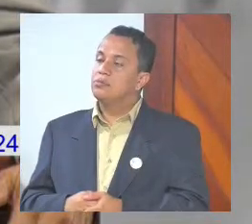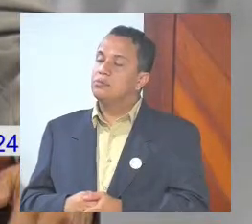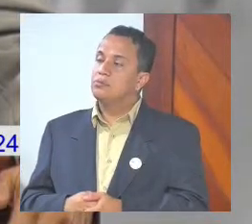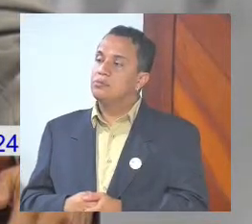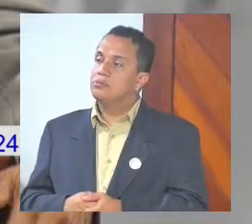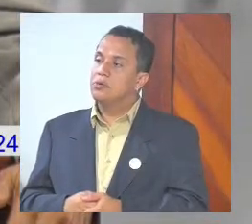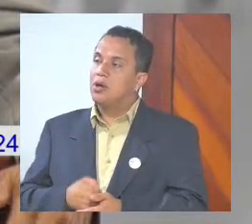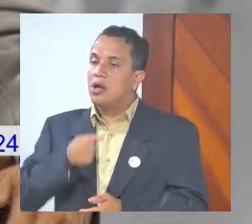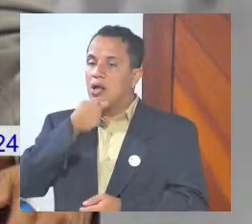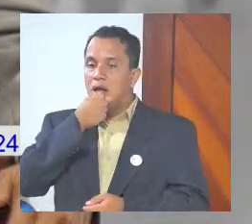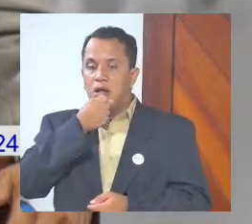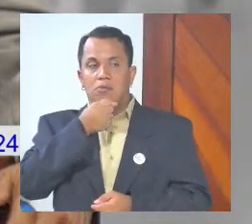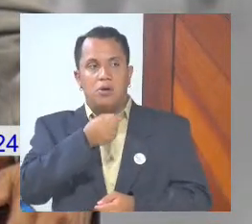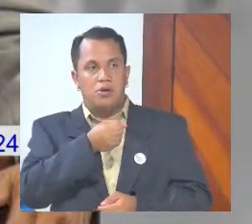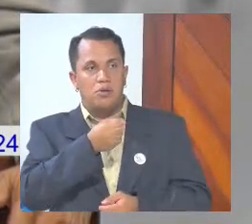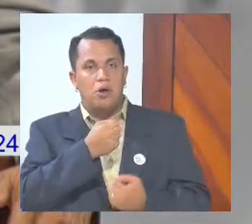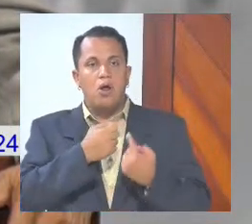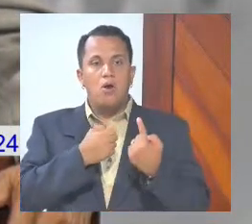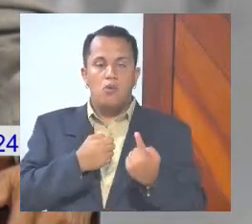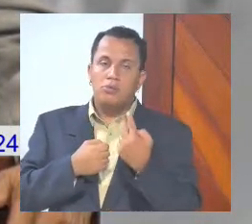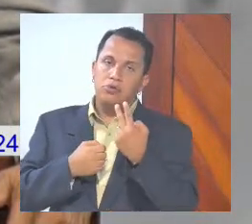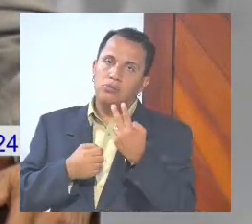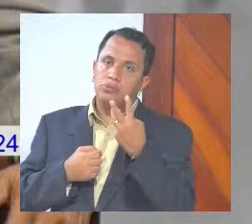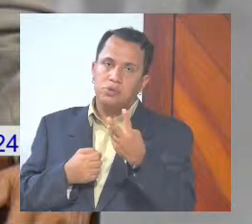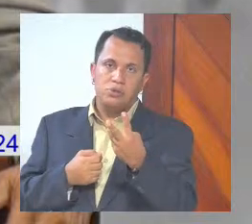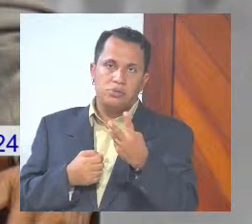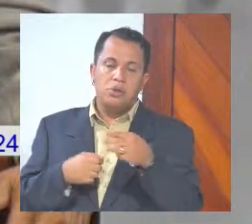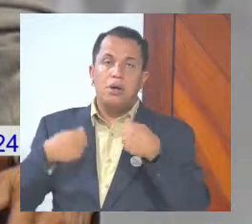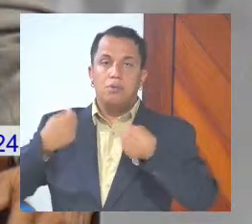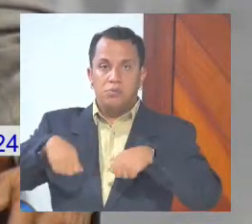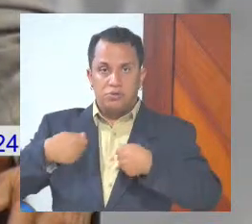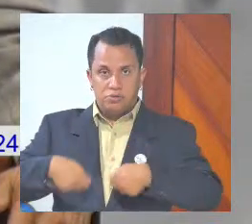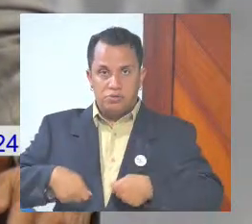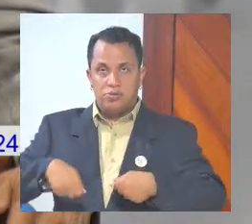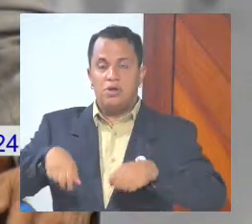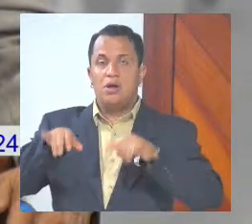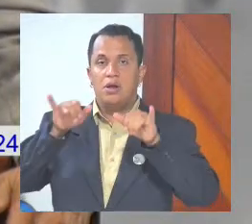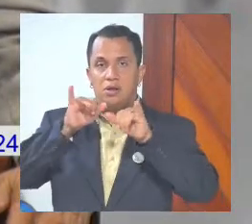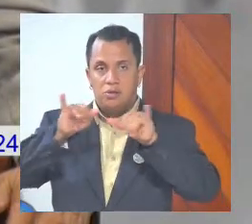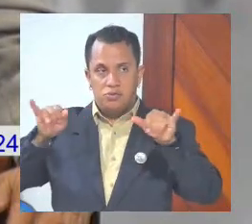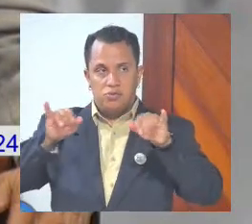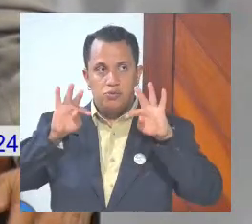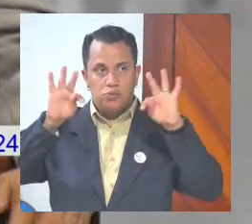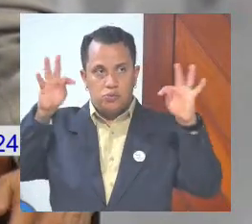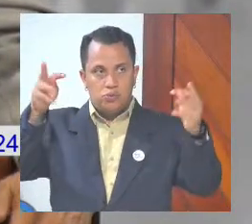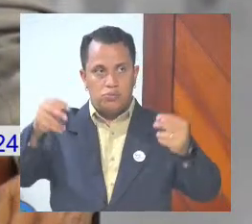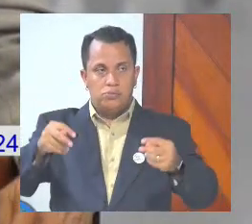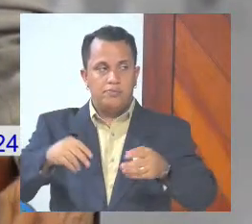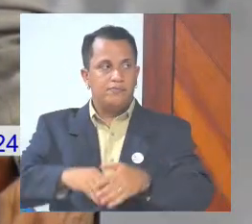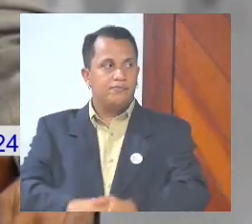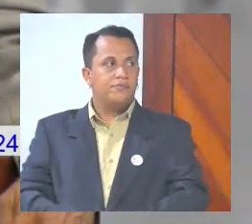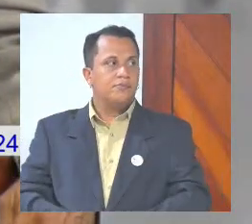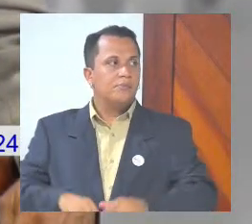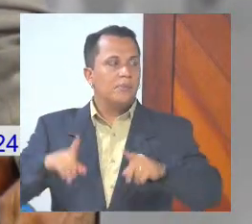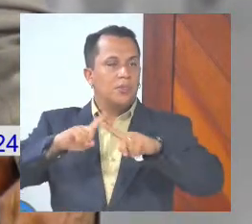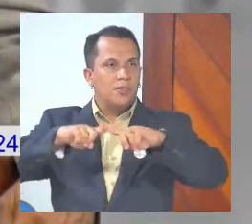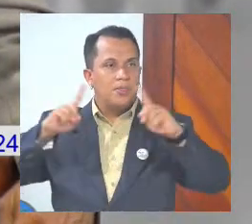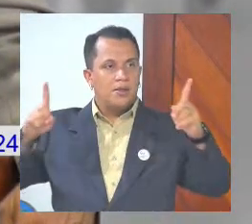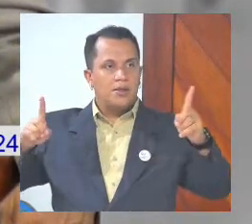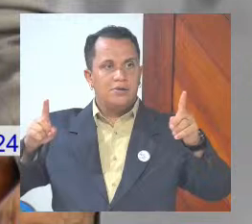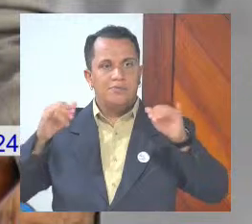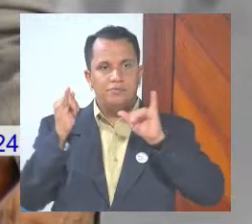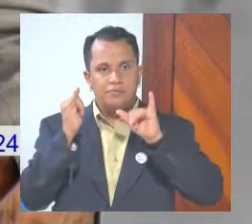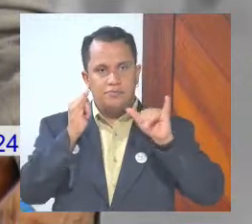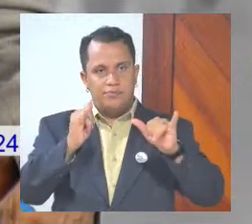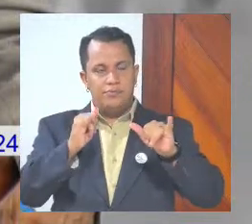se pronunciar se direcionando para um ou dois ou três vereadores, ele tem que se pronunciar dessa forma, né? Mas eu quero dizer